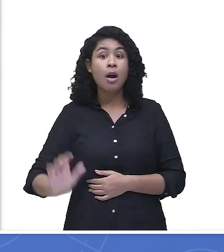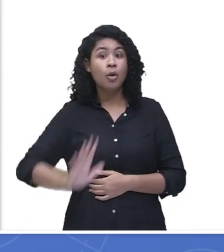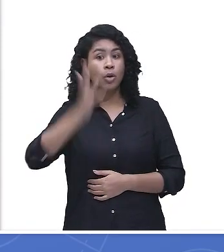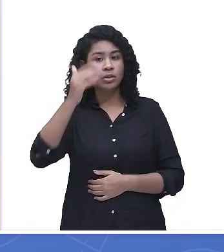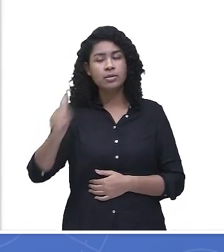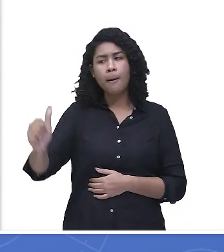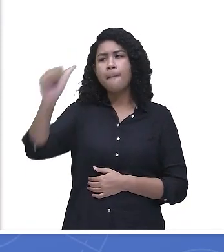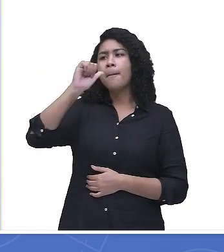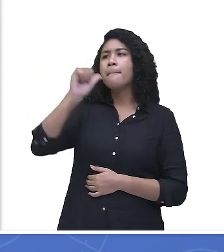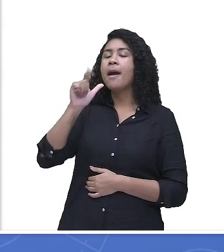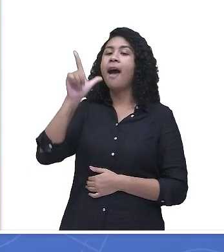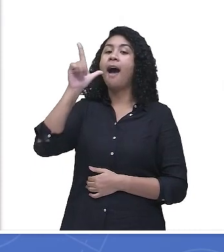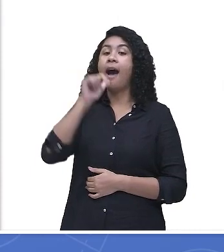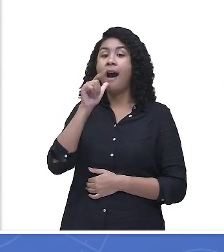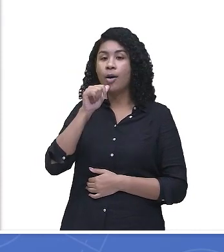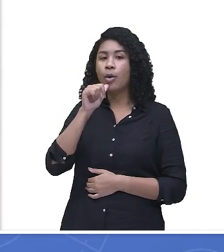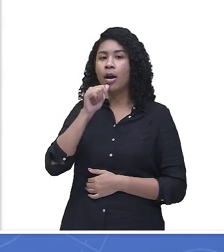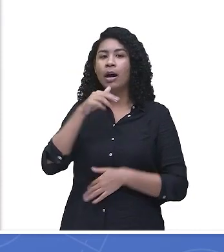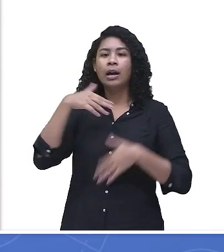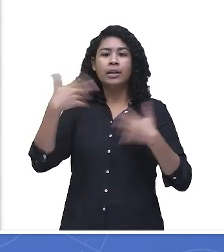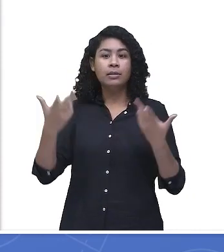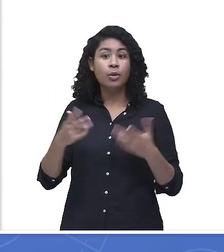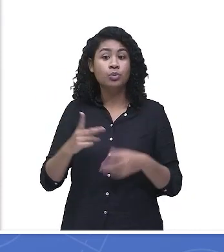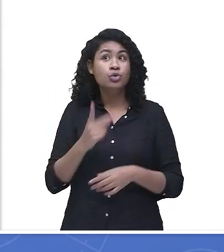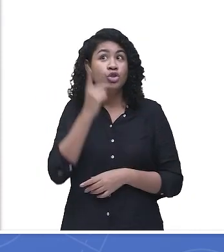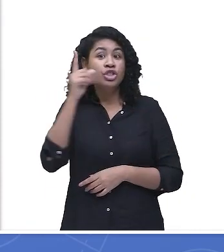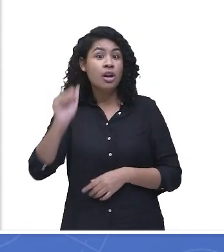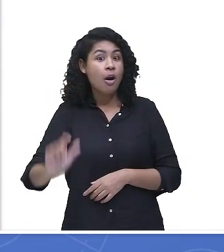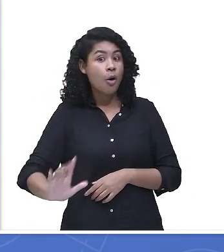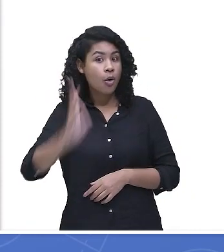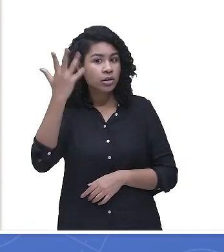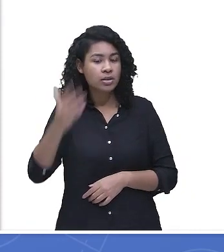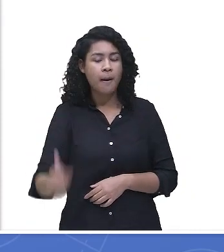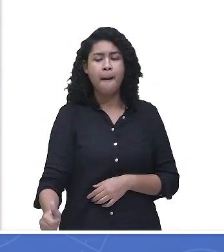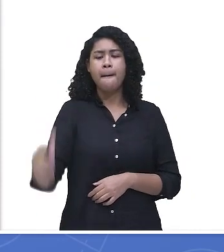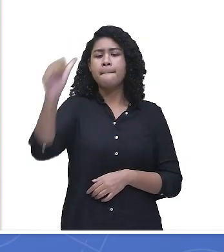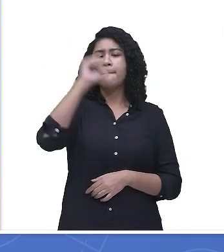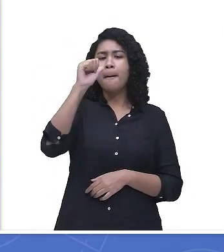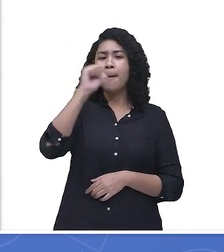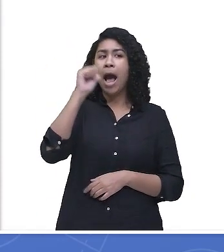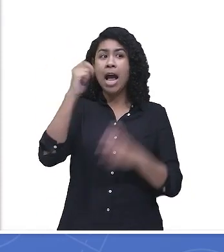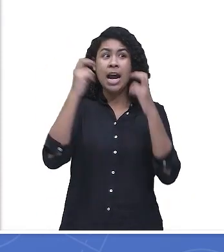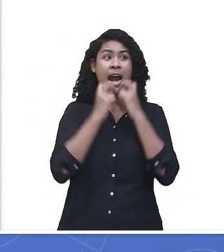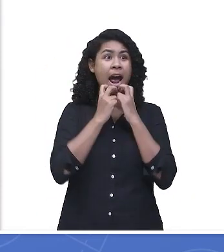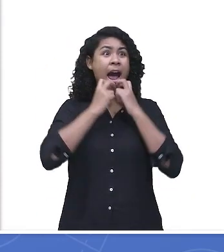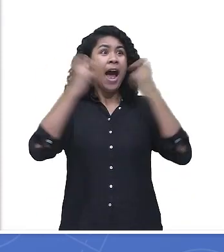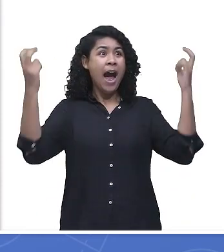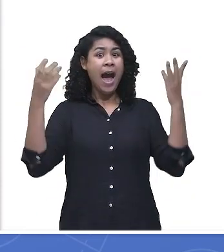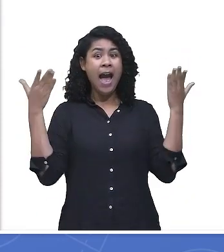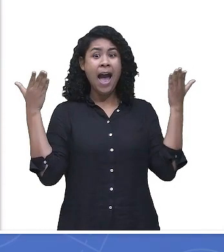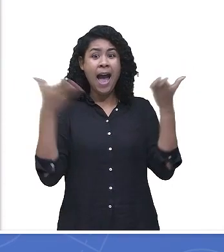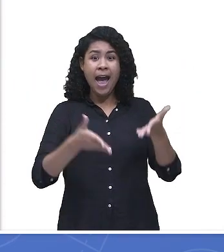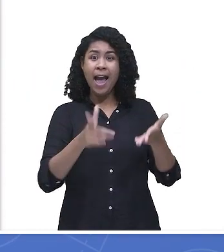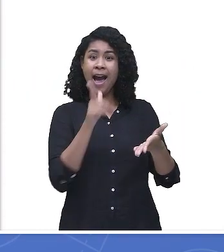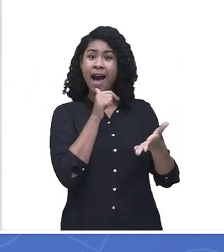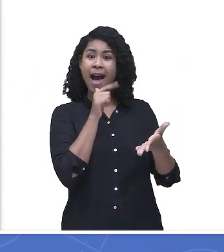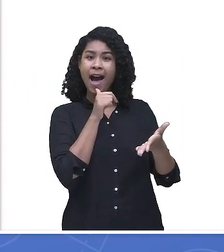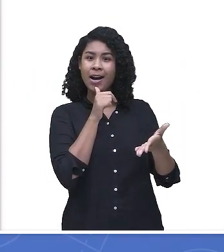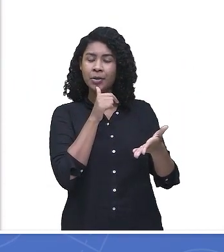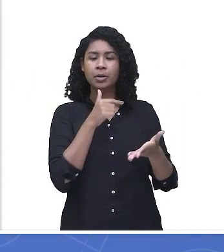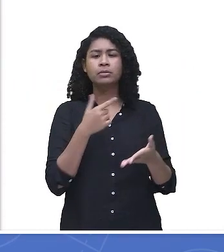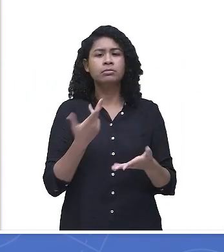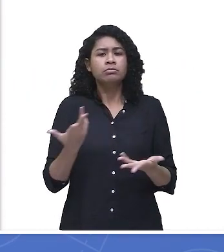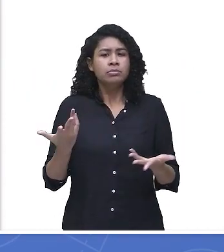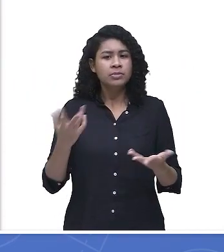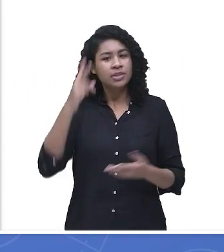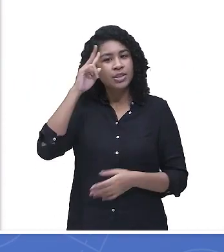região, né? Isso daí é uma forma exagerada de enfatizar essa característica do nosso personagem que gostava de bebidas alcoólicas.